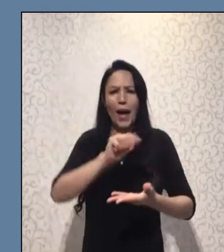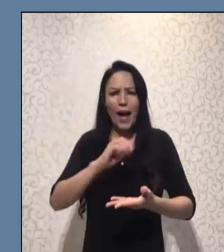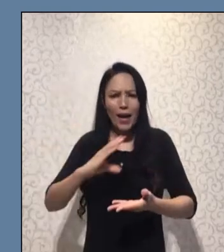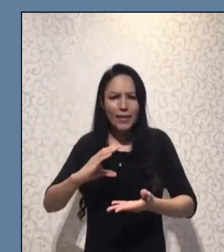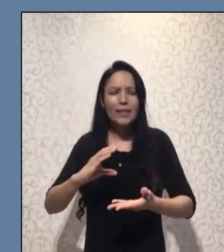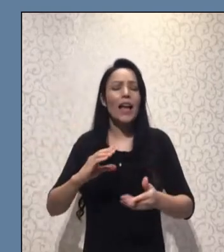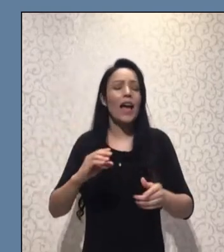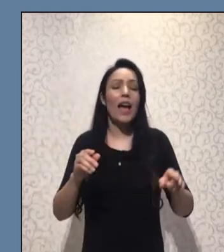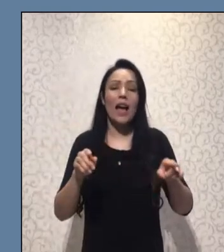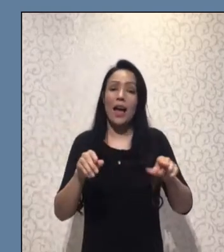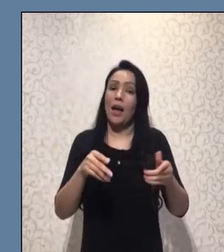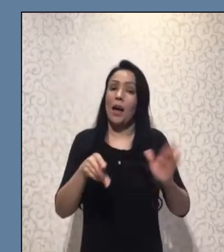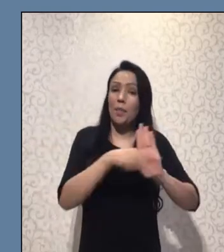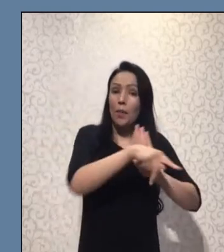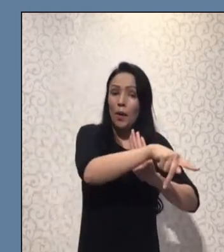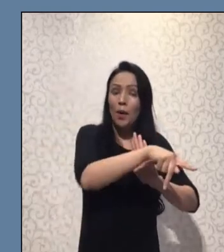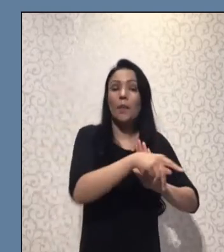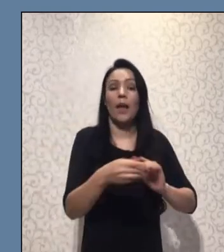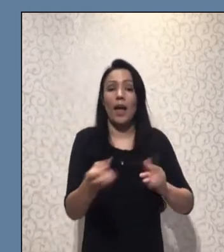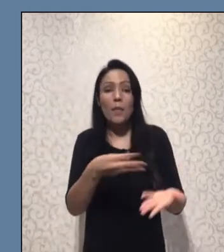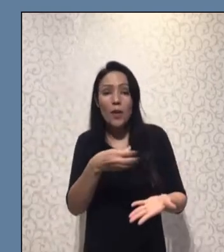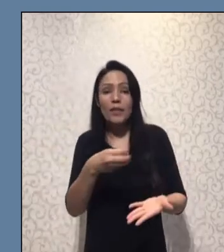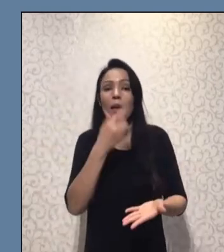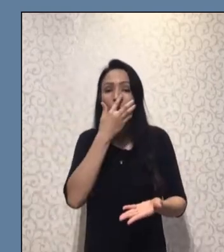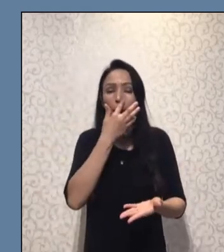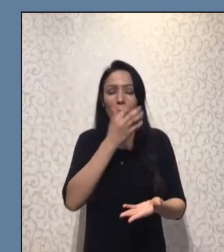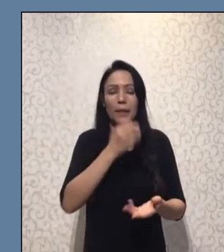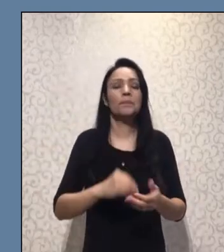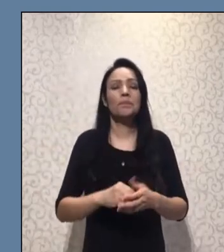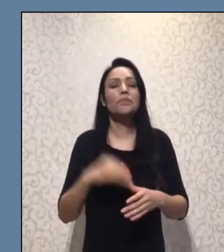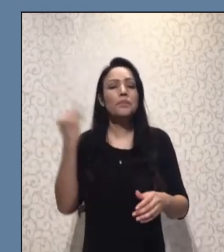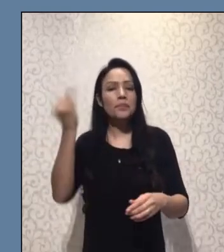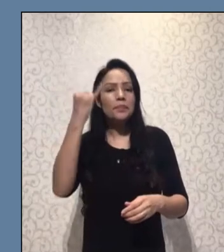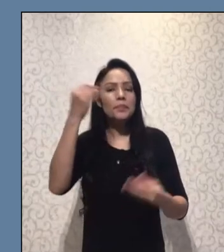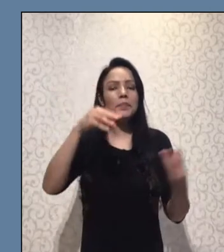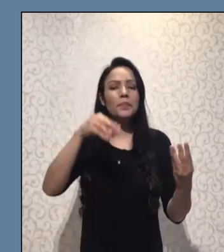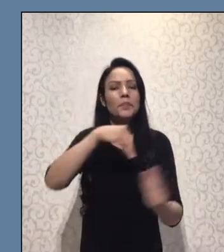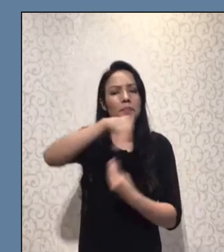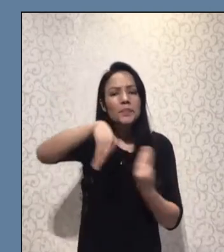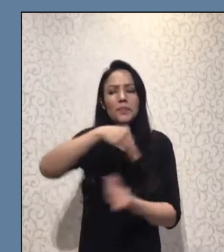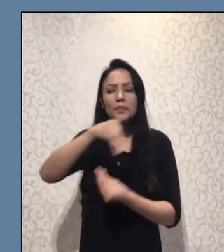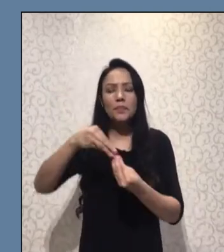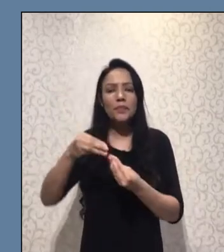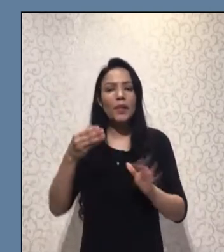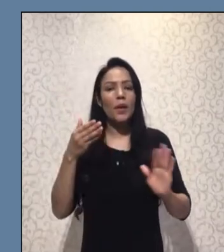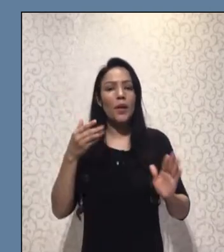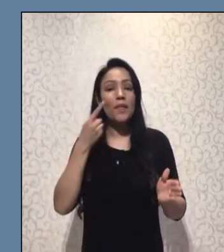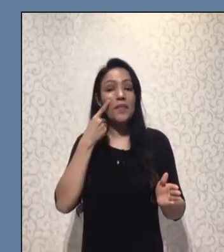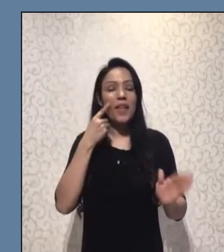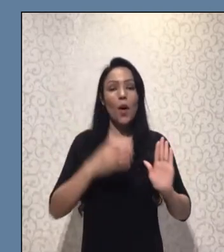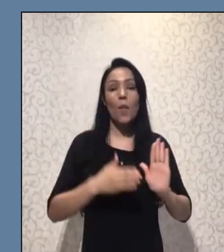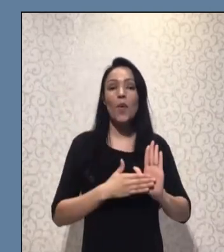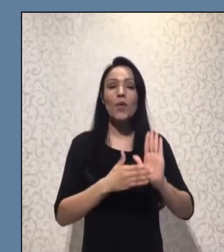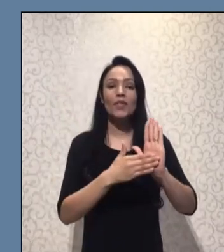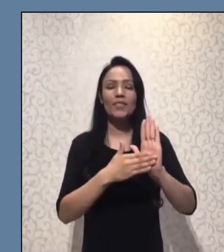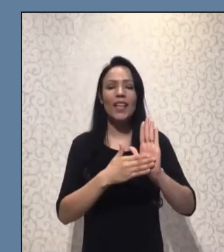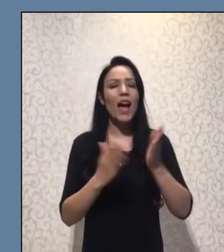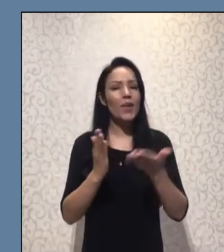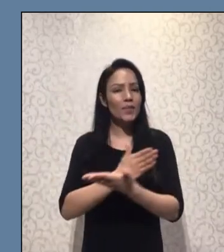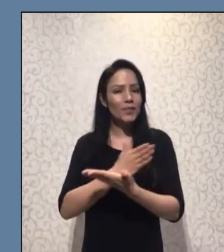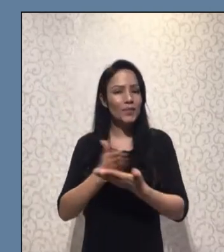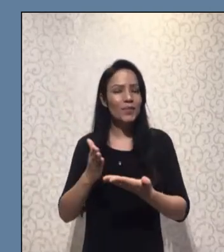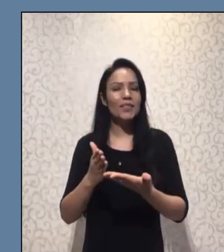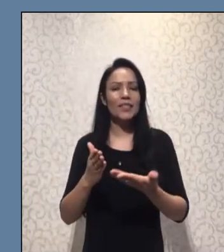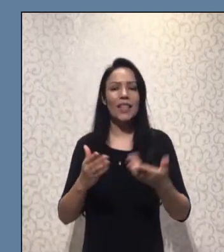é importante fazer essa mistura ou propor certas fricções, certos